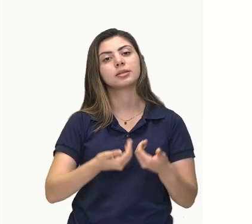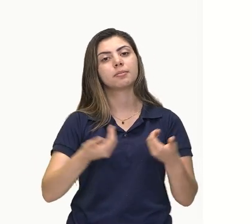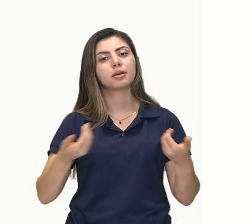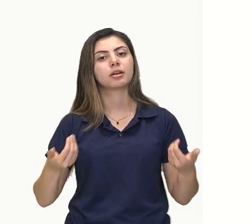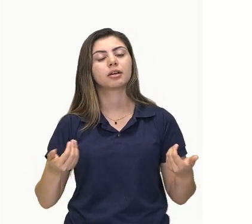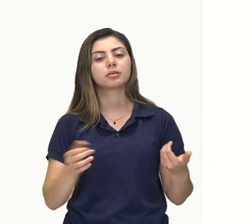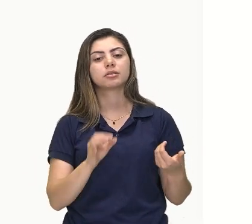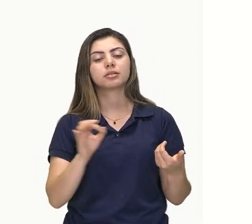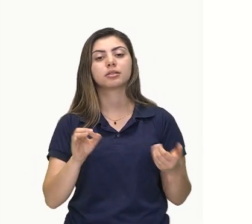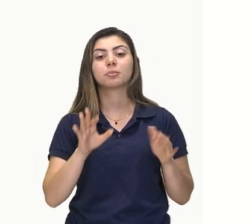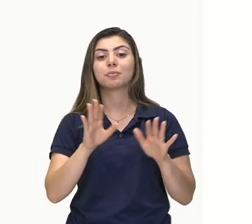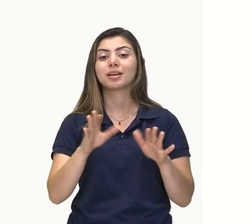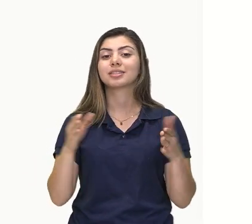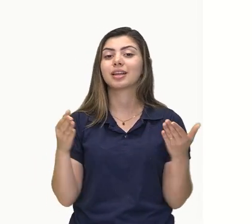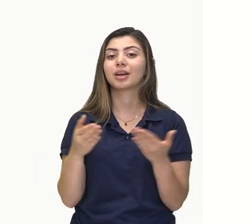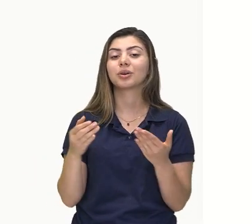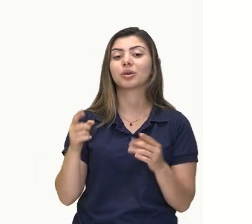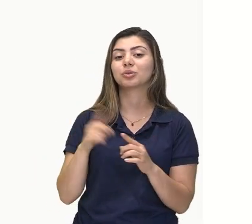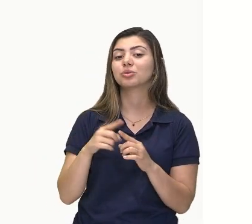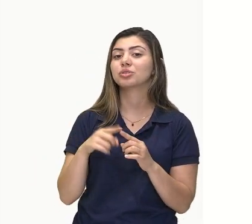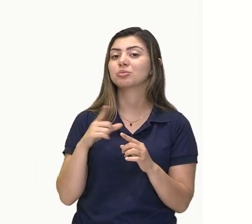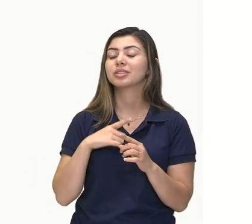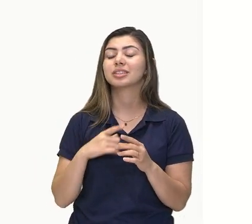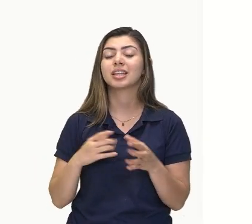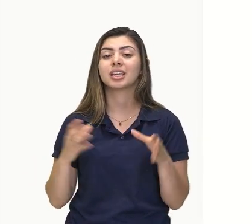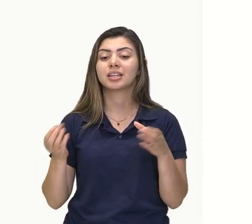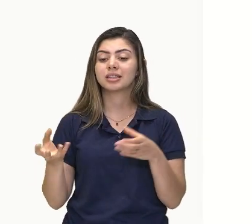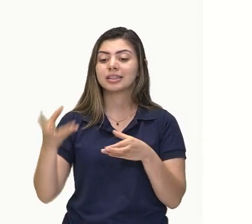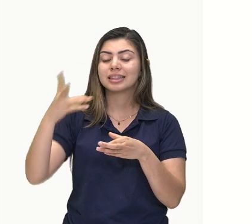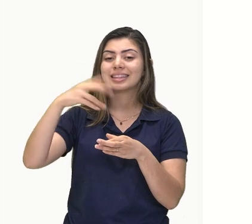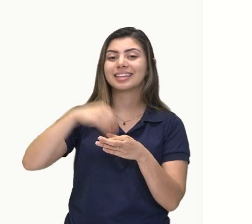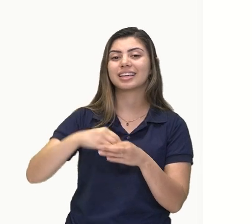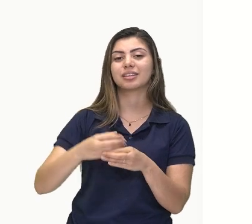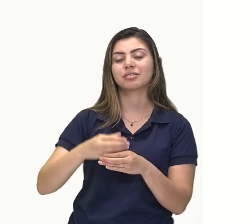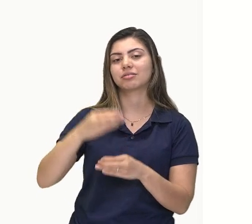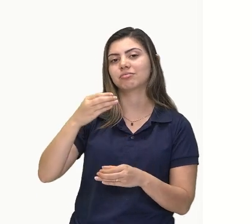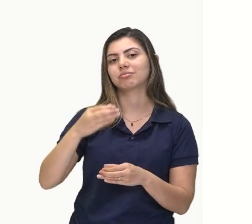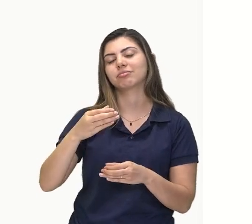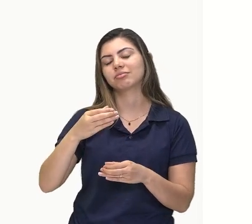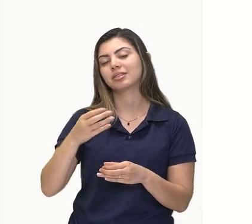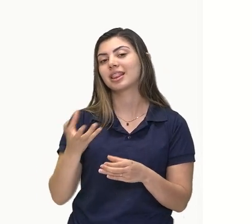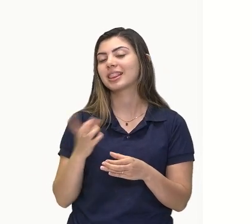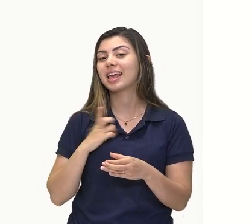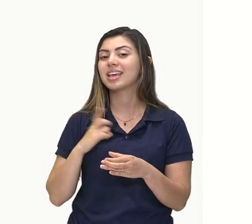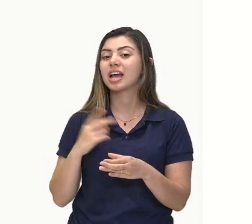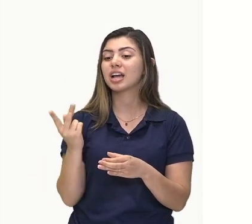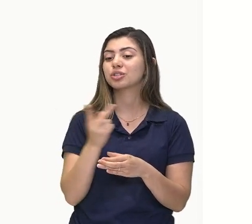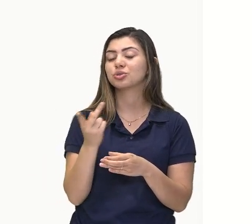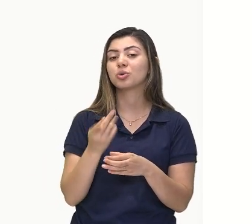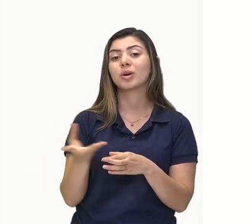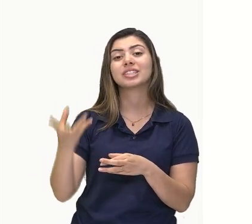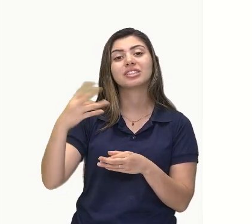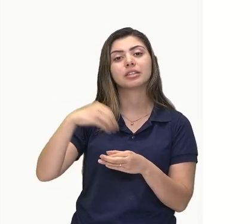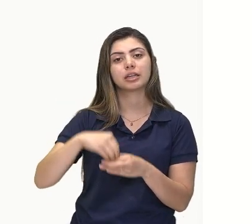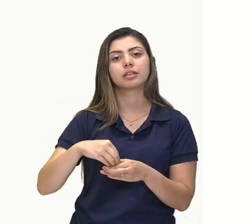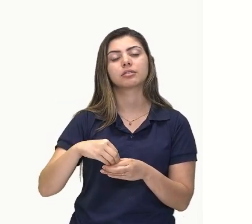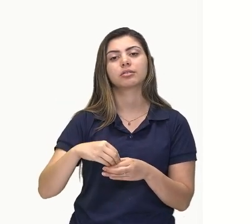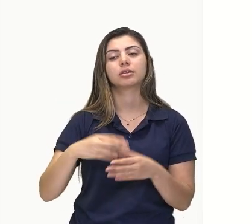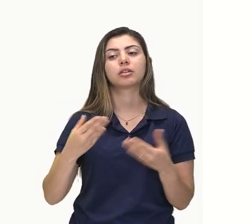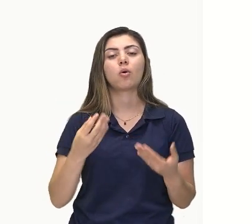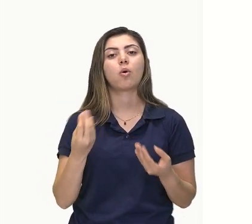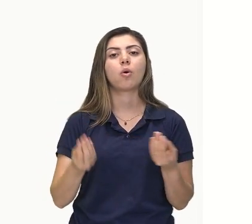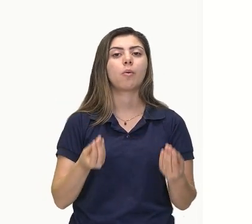isso. Essas aqui estão no mesmo frasco, por isso que eu estou dizendo várias vezes, estão no mesmo frasco, tá? Então, nesse caso, o que vai